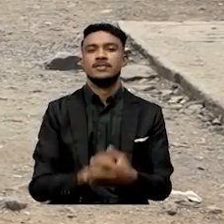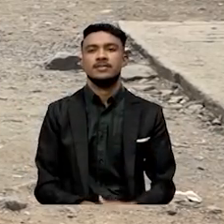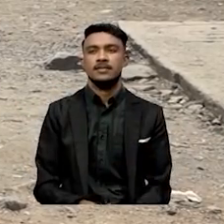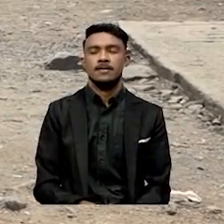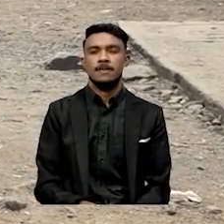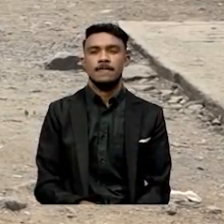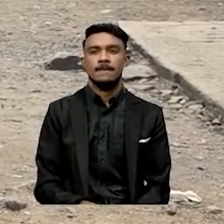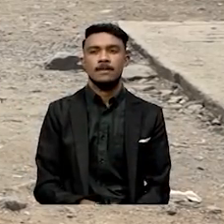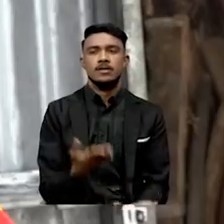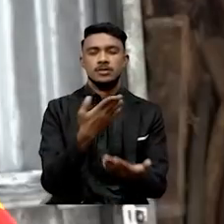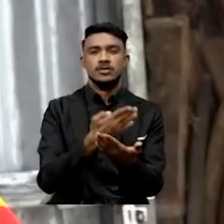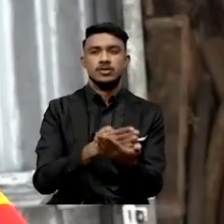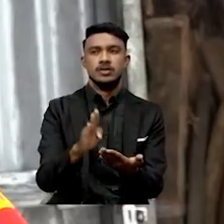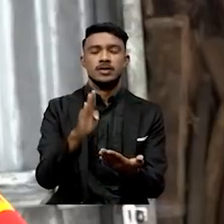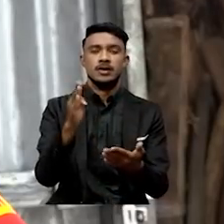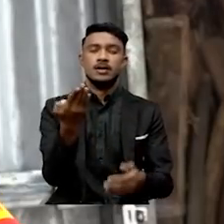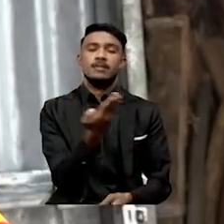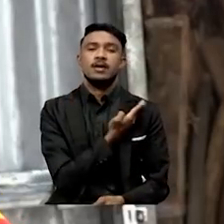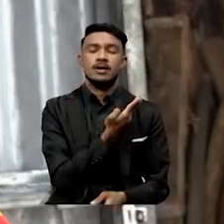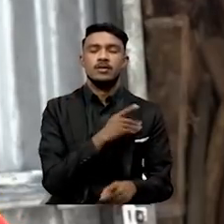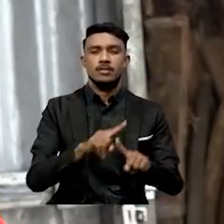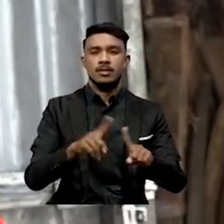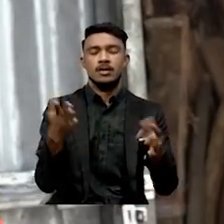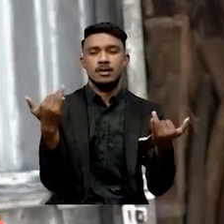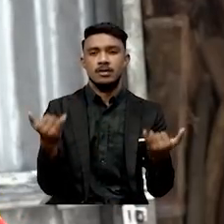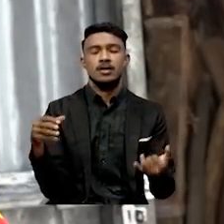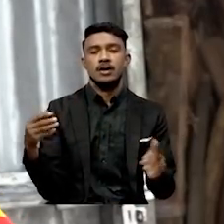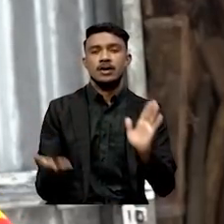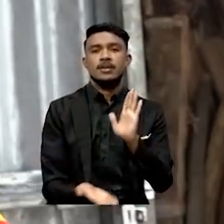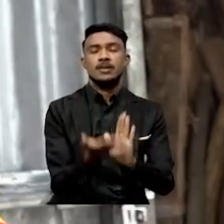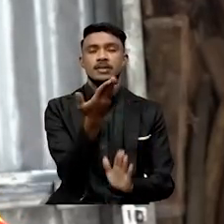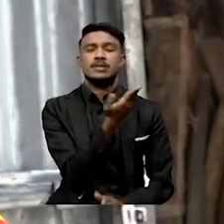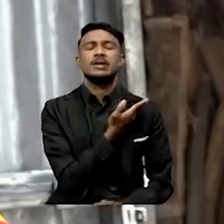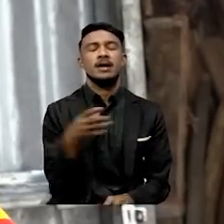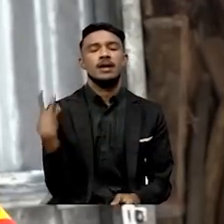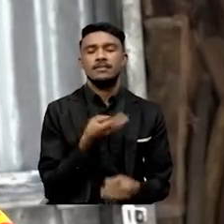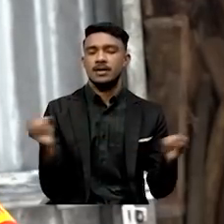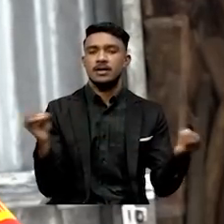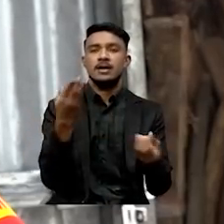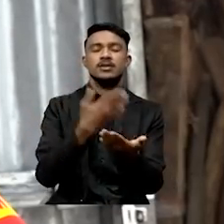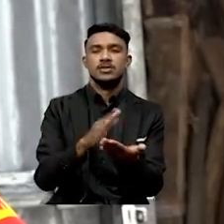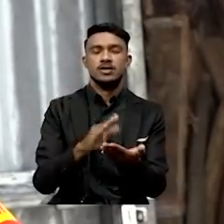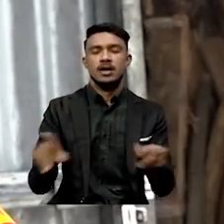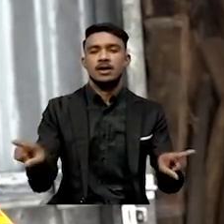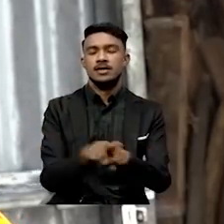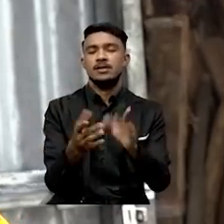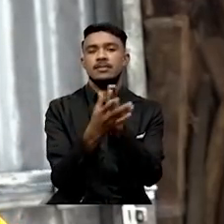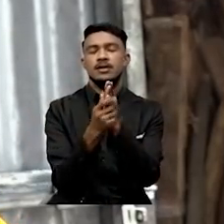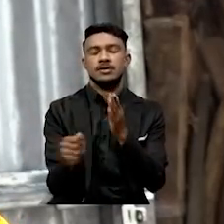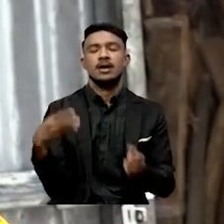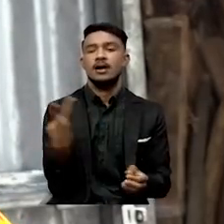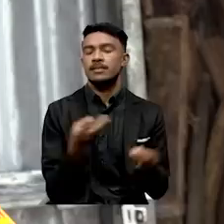Sosam sansos ho ida besi folin baratu. Me isalan he karun men amla sosa. La sosa. Mina masan esan se karun amla